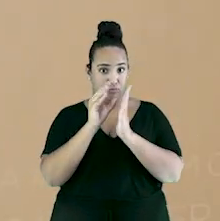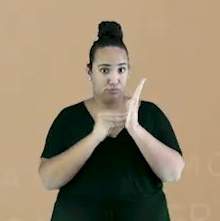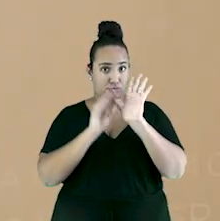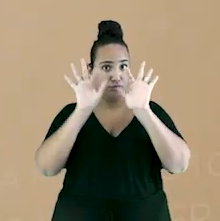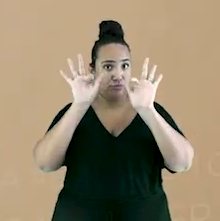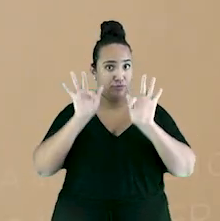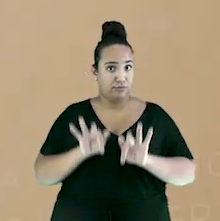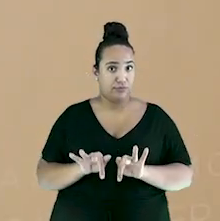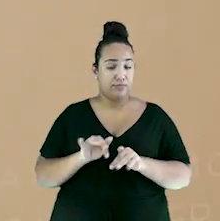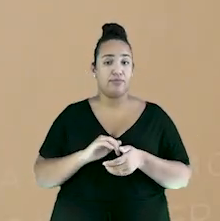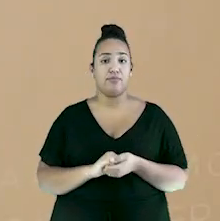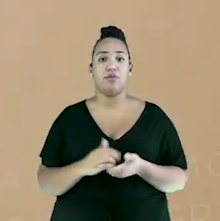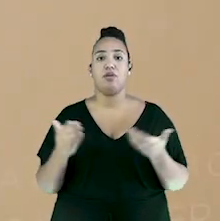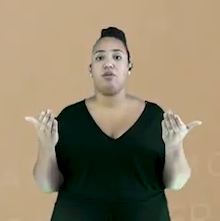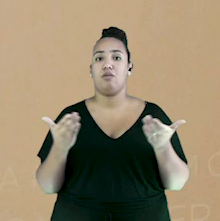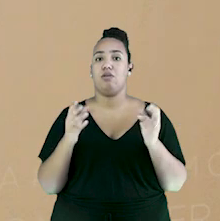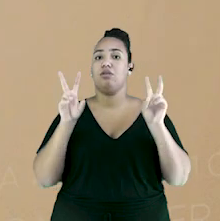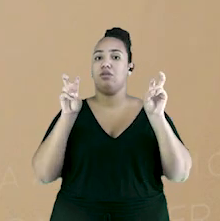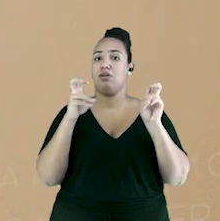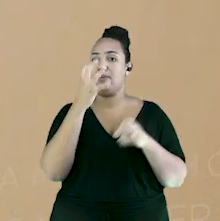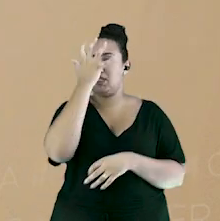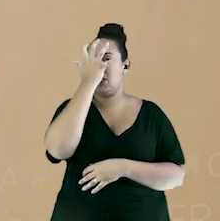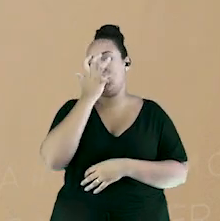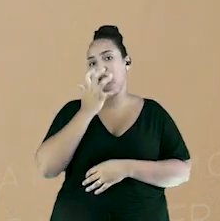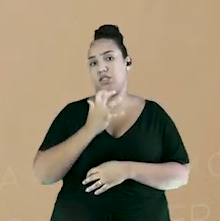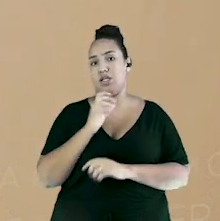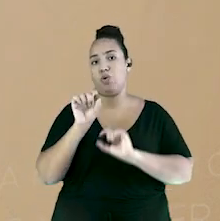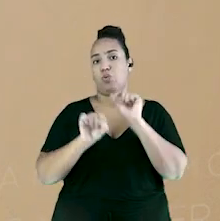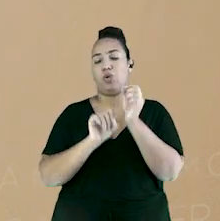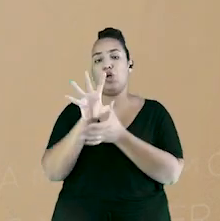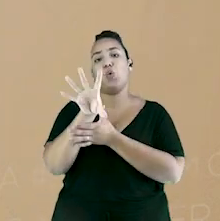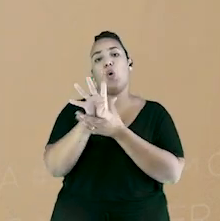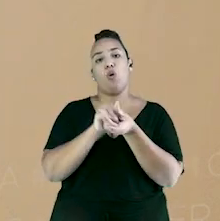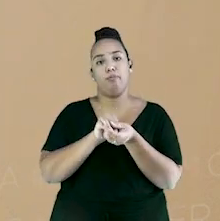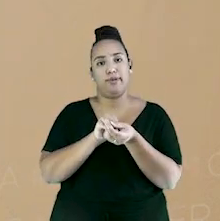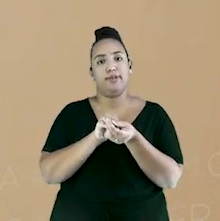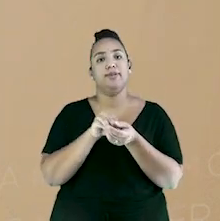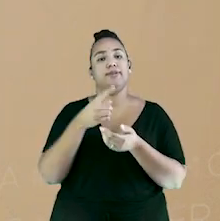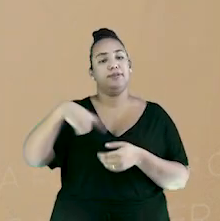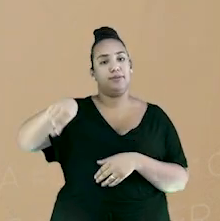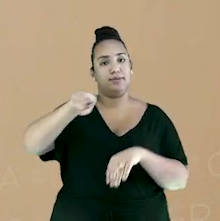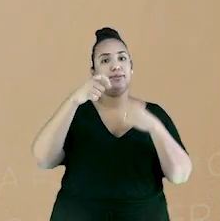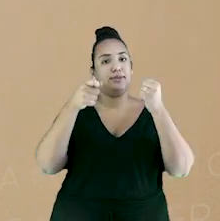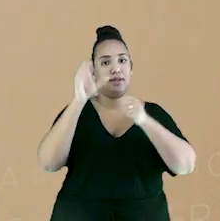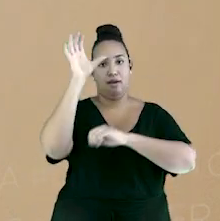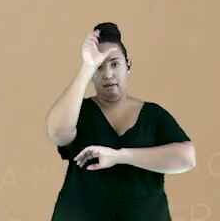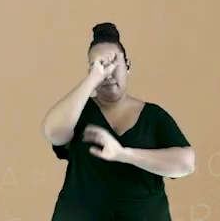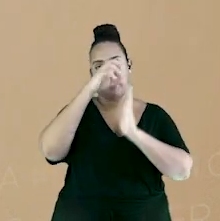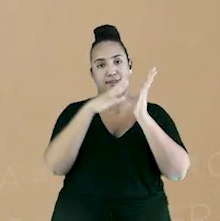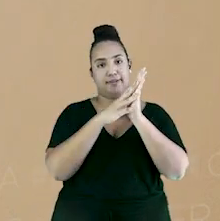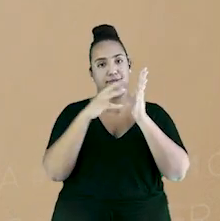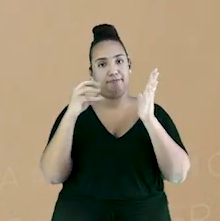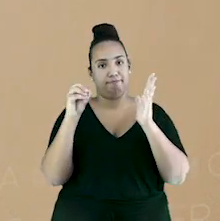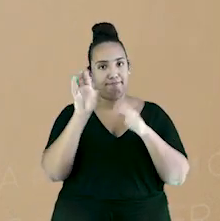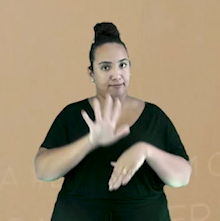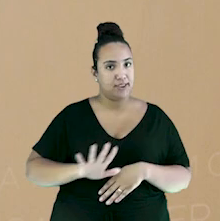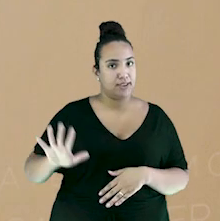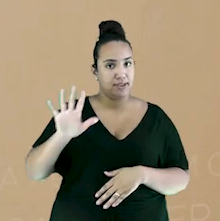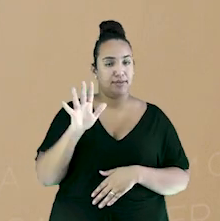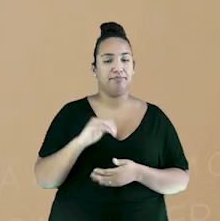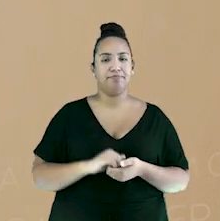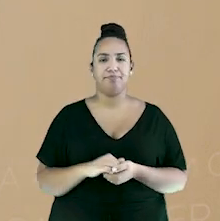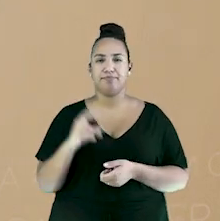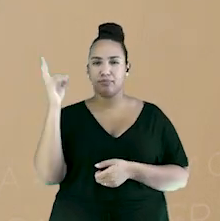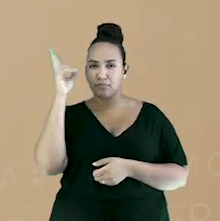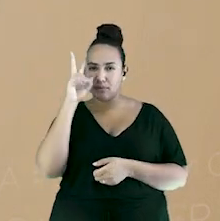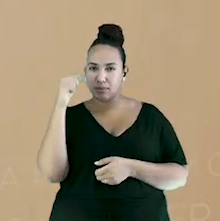vamos falar sobre o plágio, um assunto muito sério que precisa ser explicado ao aprendermos sobre intertextualidade. Como eu expliquei para vocês